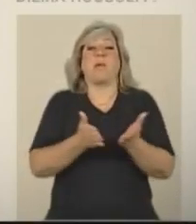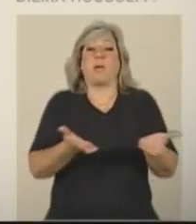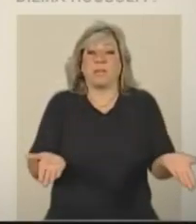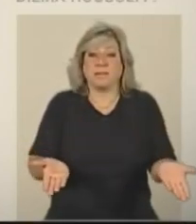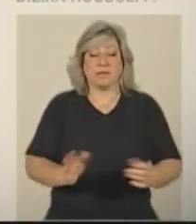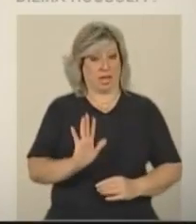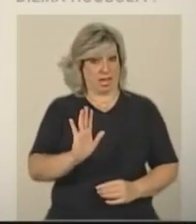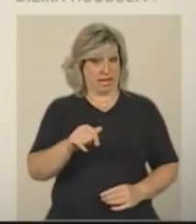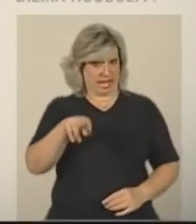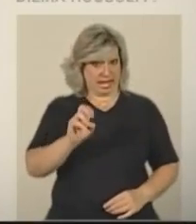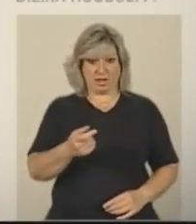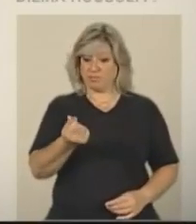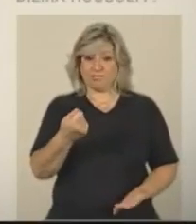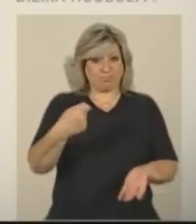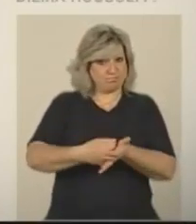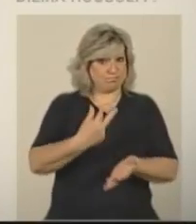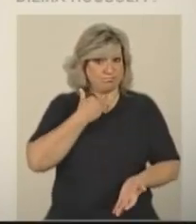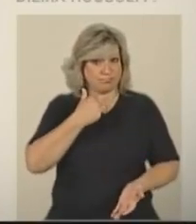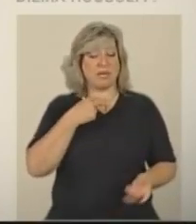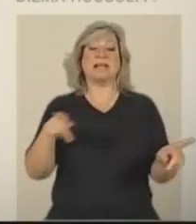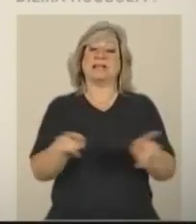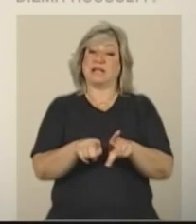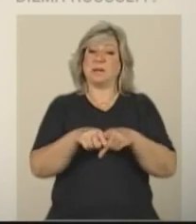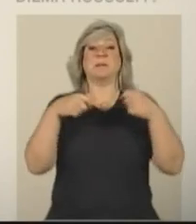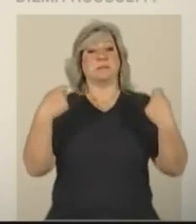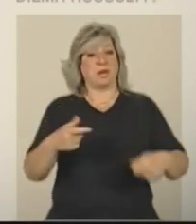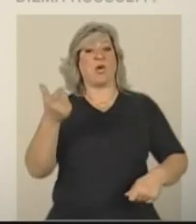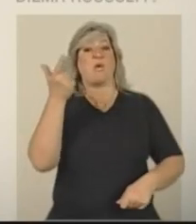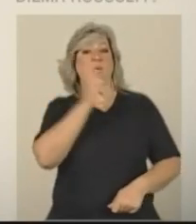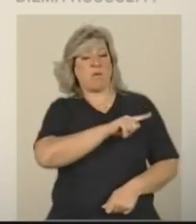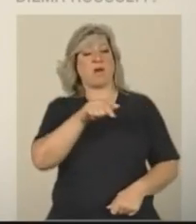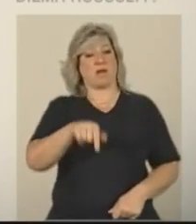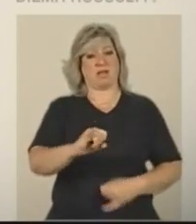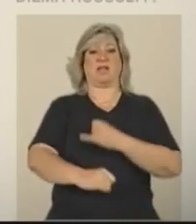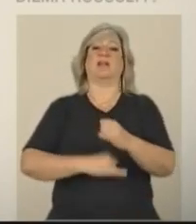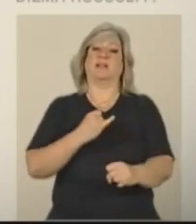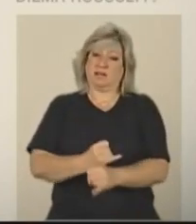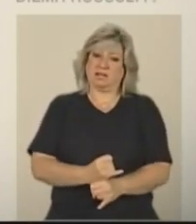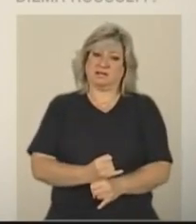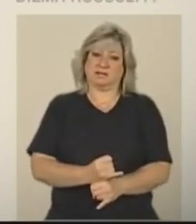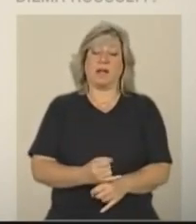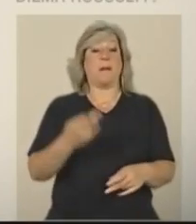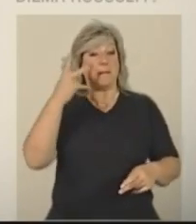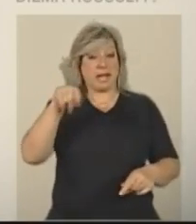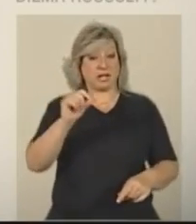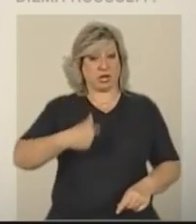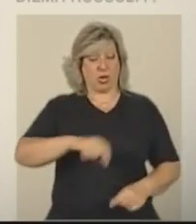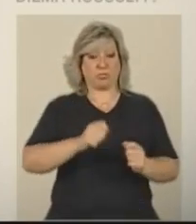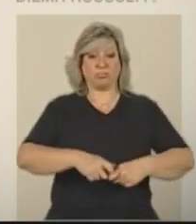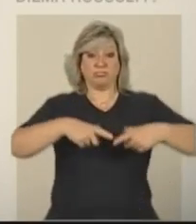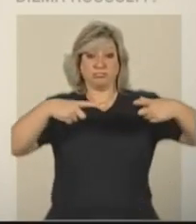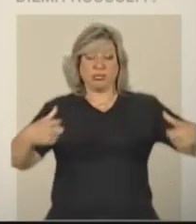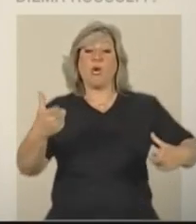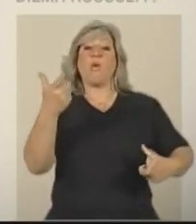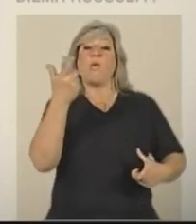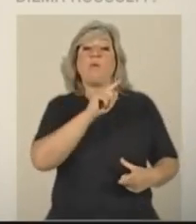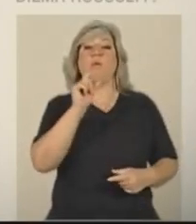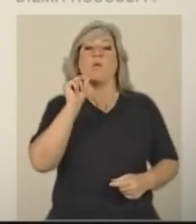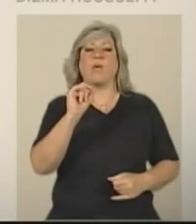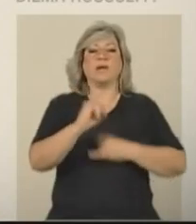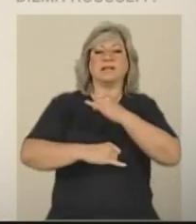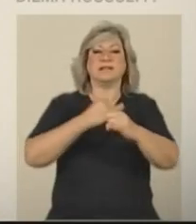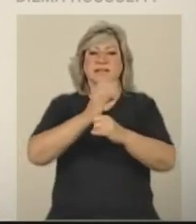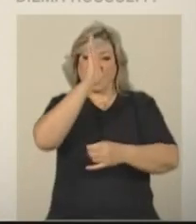não pode pagar também tem que ter acesso à internet. Para isso, estamos ampliando as opções de acesso à